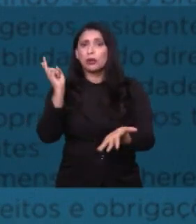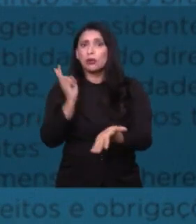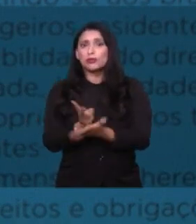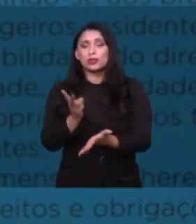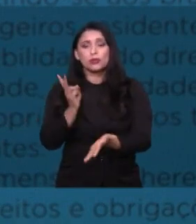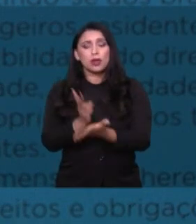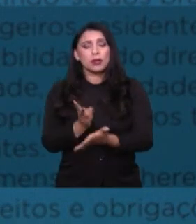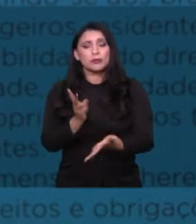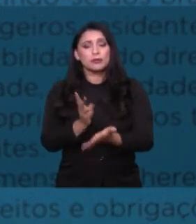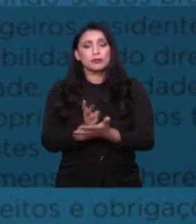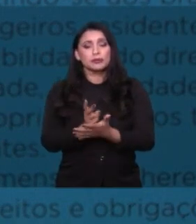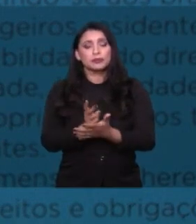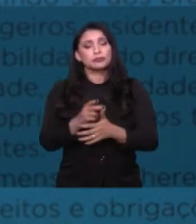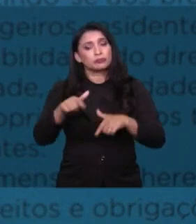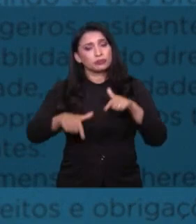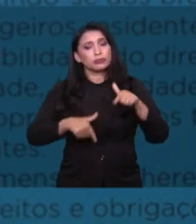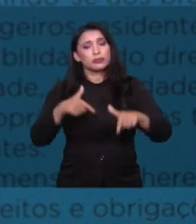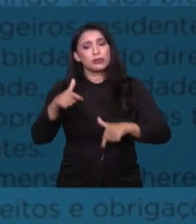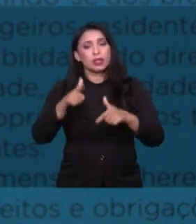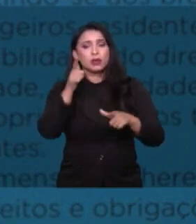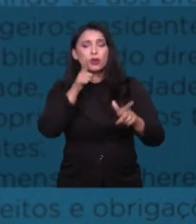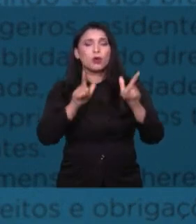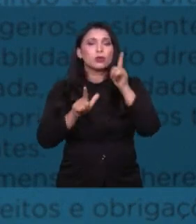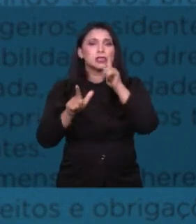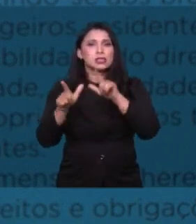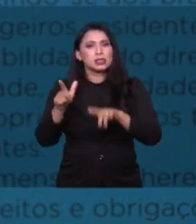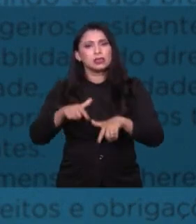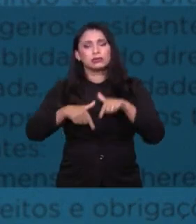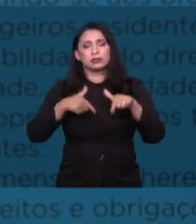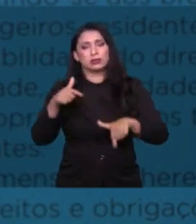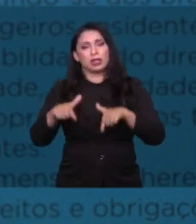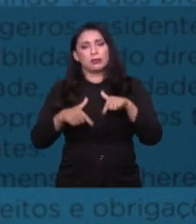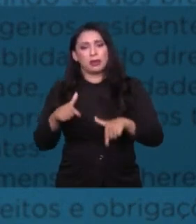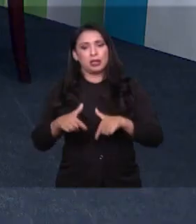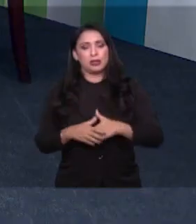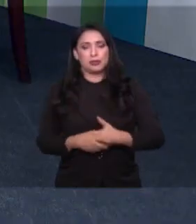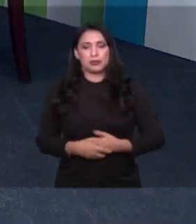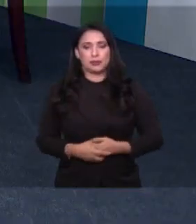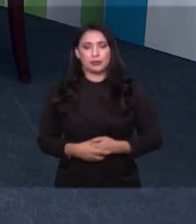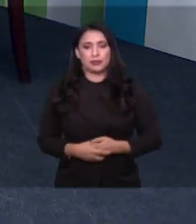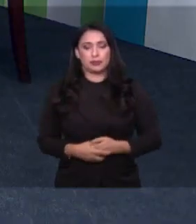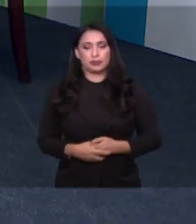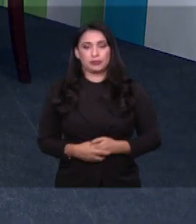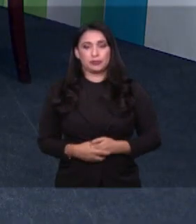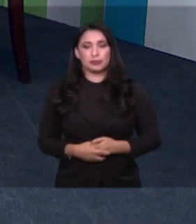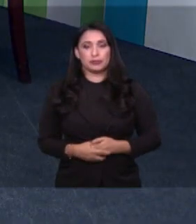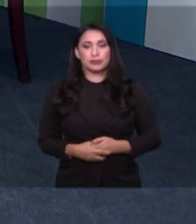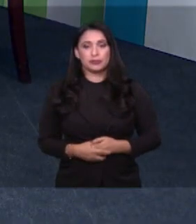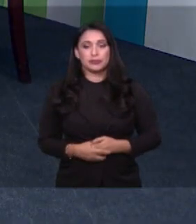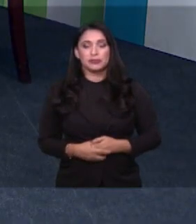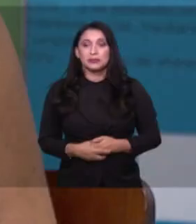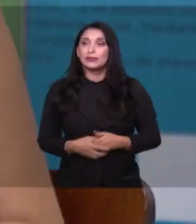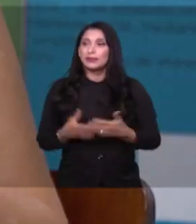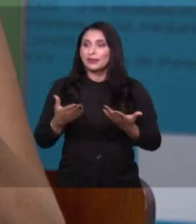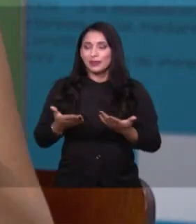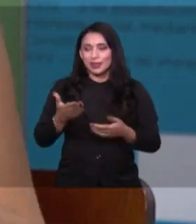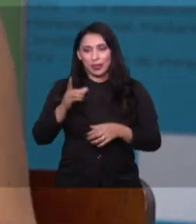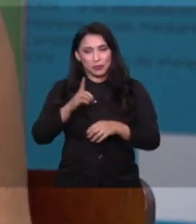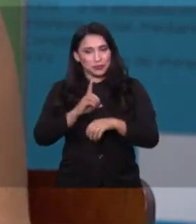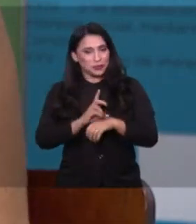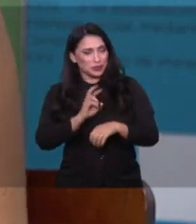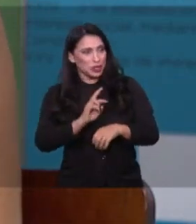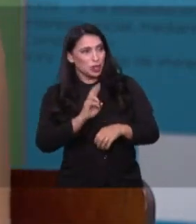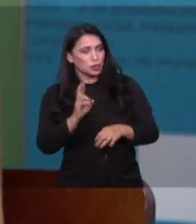essa carreira, né? Conquistando uma carreira no mercado de trabalho. E nesse caso, doutora Nadine, essa